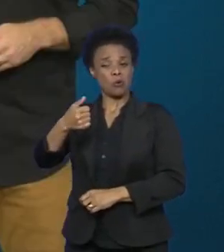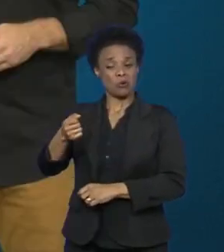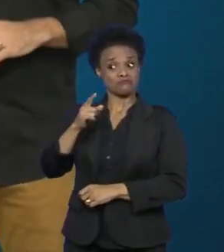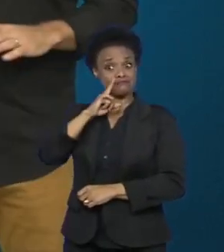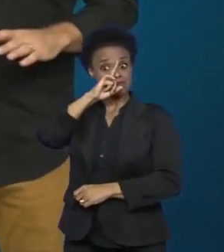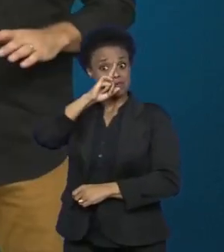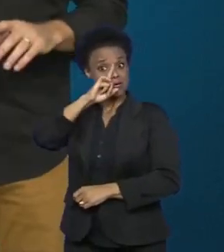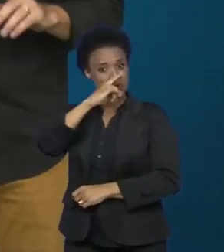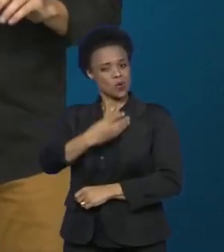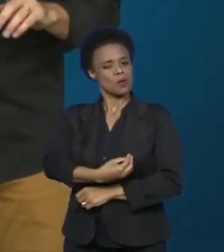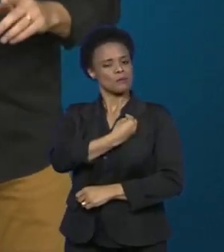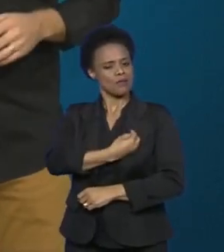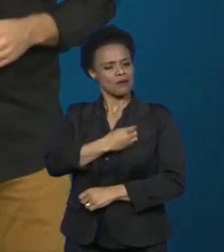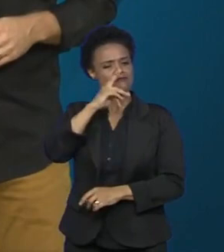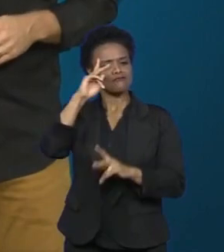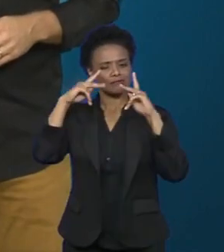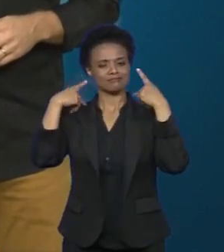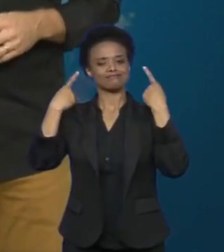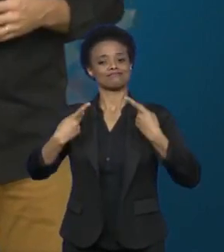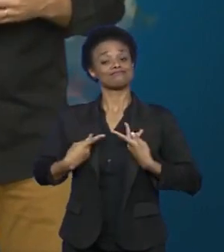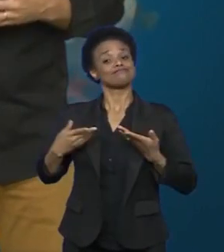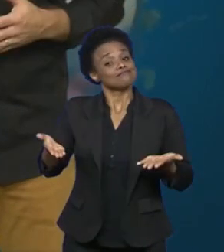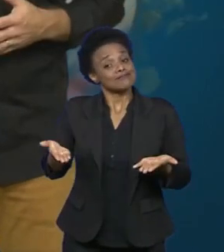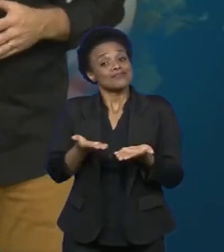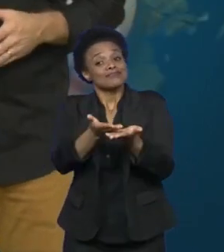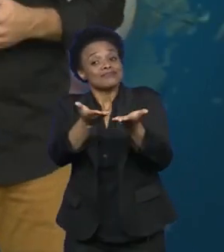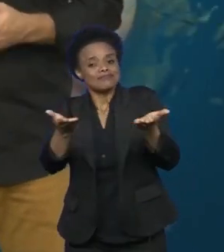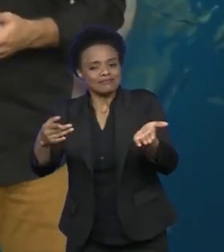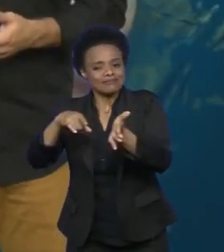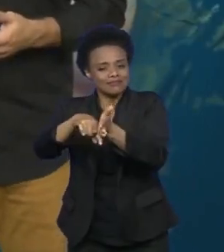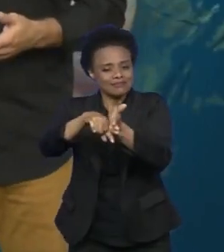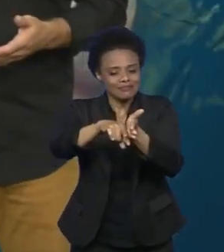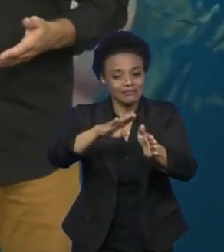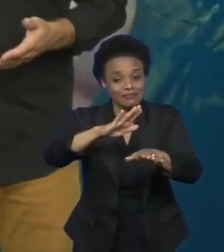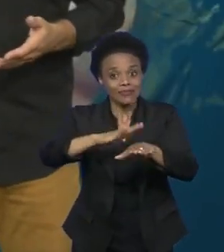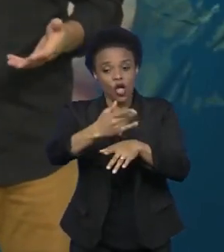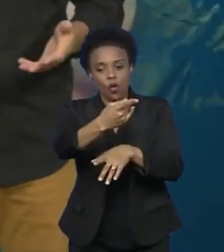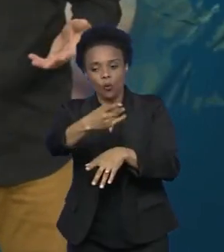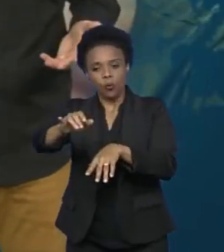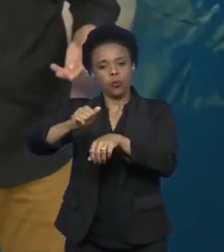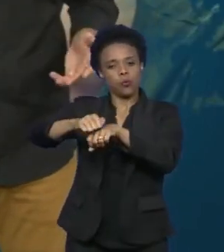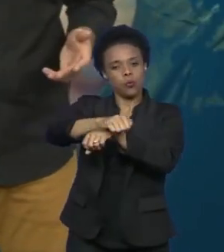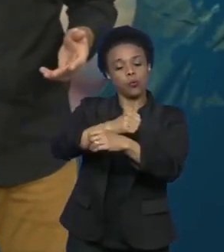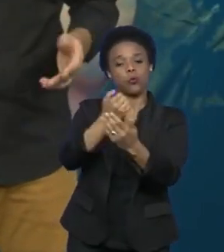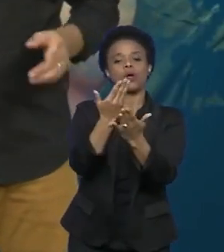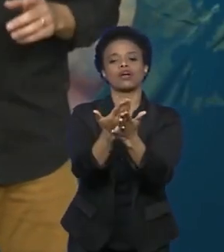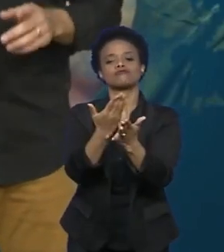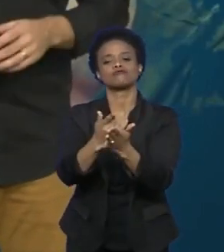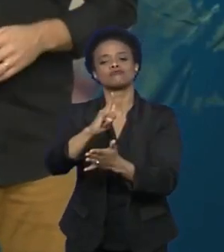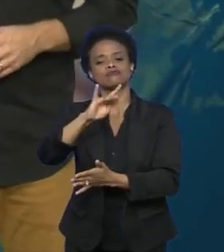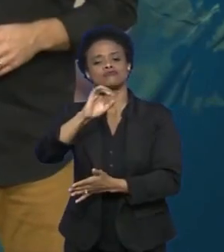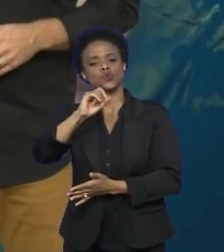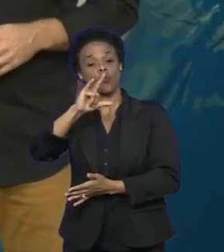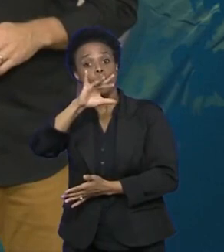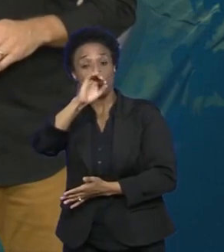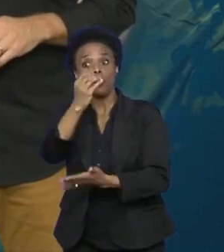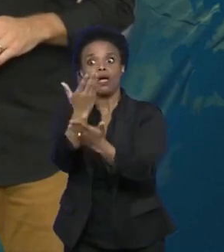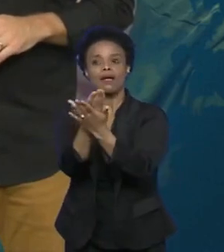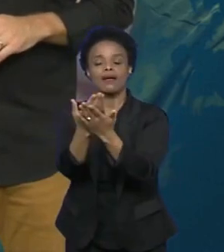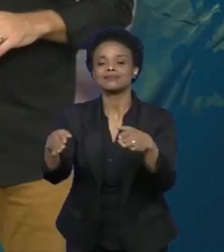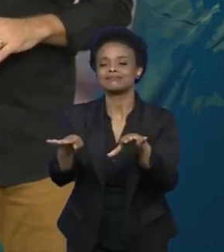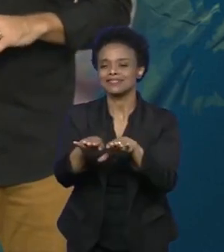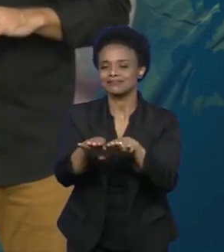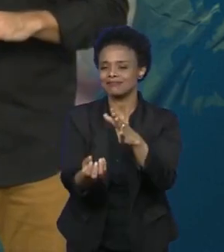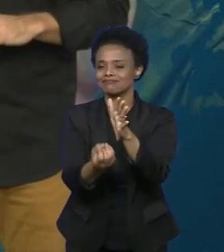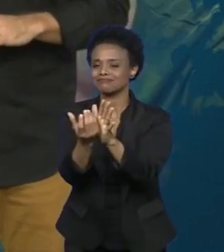humana. Agora é com você! Pesquise mais sobre outras áreas de estudo da geologia e estude também a formação